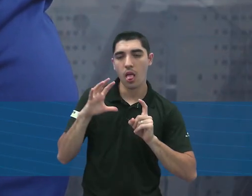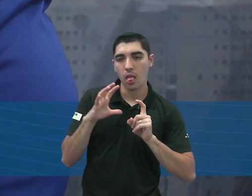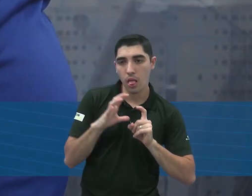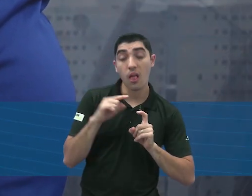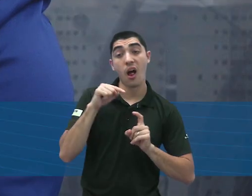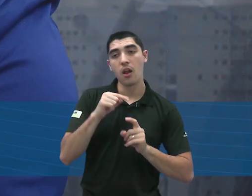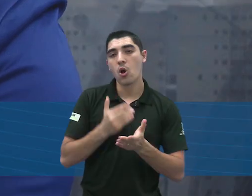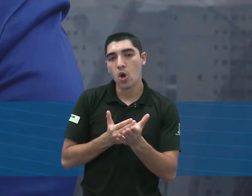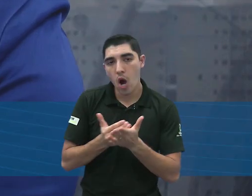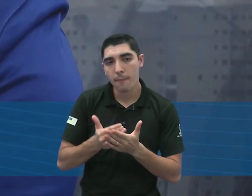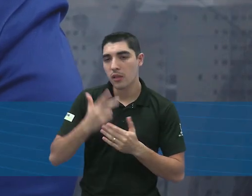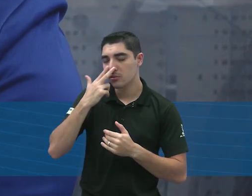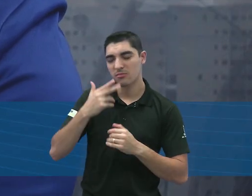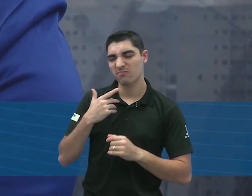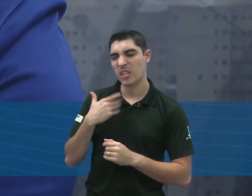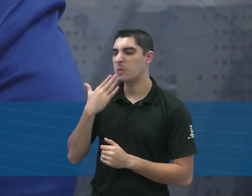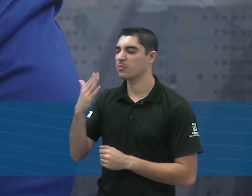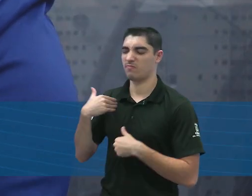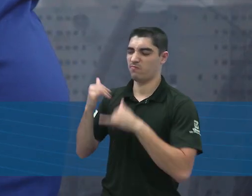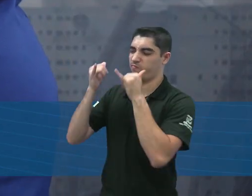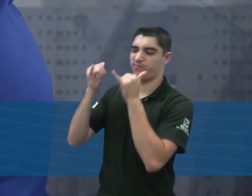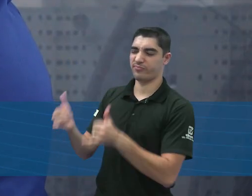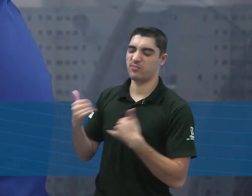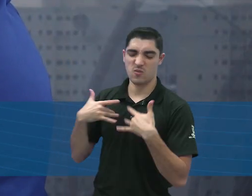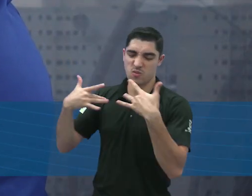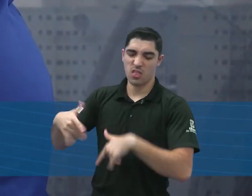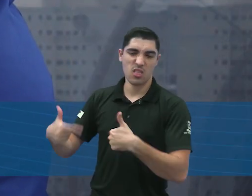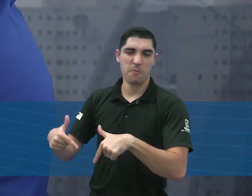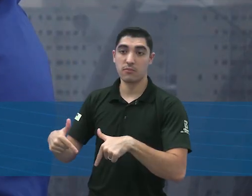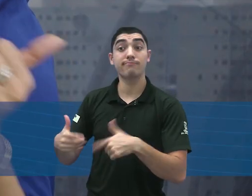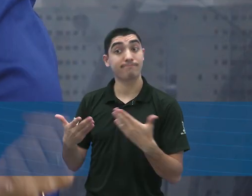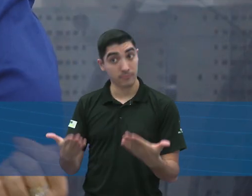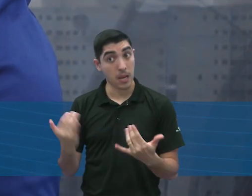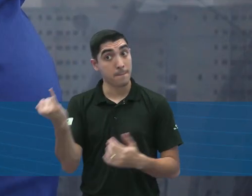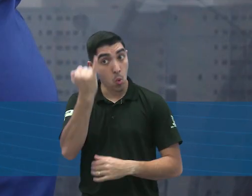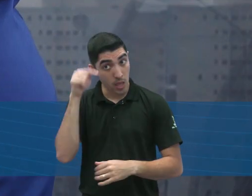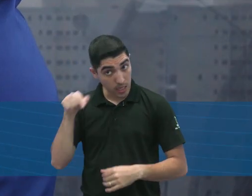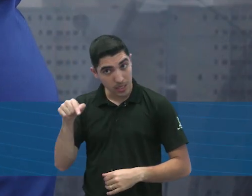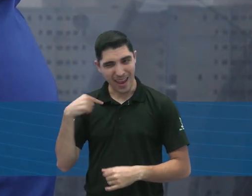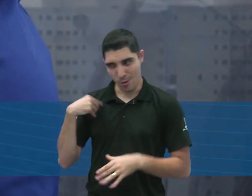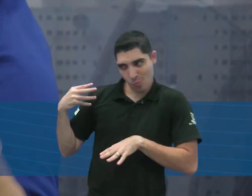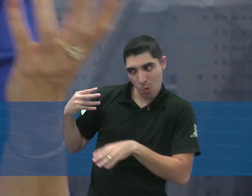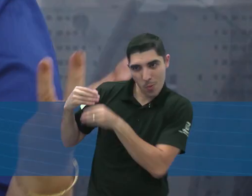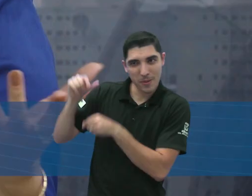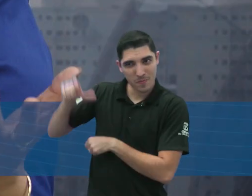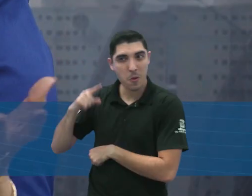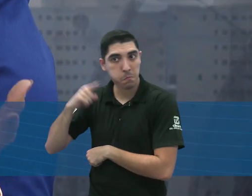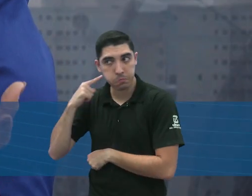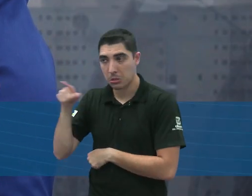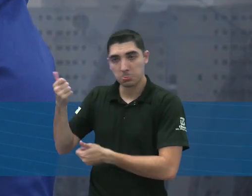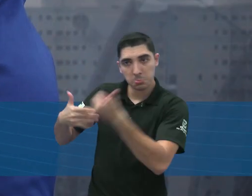forçando muitas vezes que ele peça o desligamento, né? Então, isso também é importante a gente trazer, complementando a fala aqui do doutor, que foi